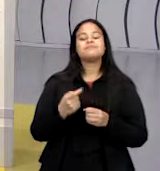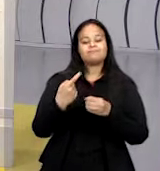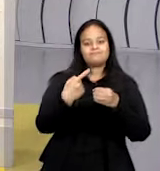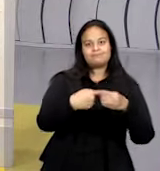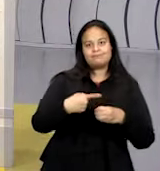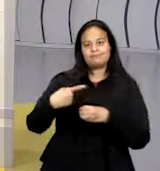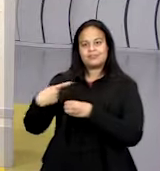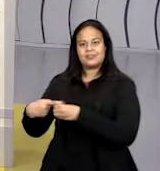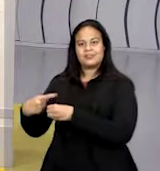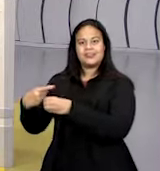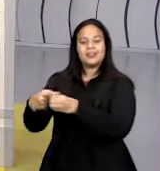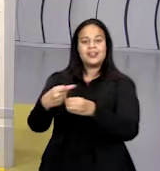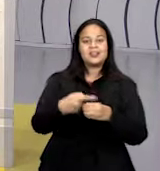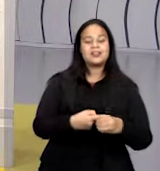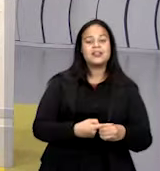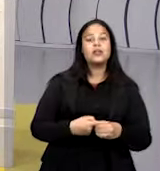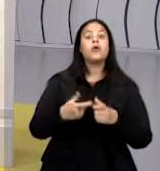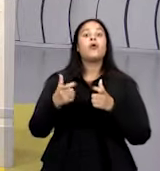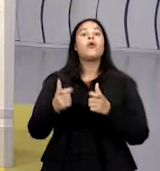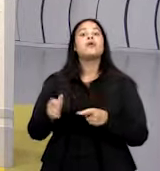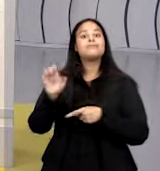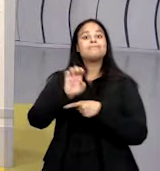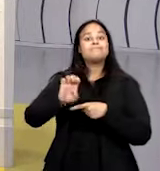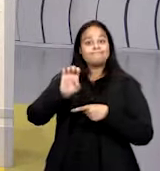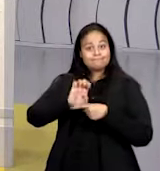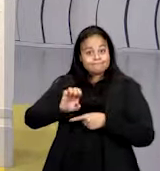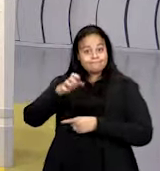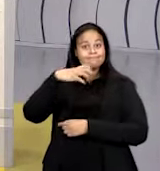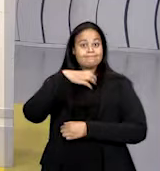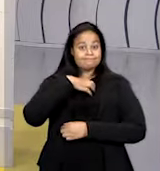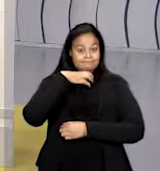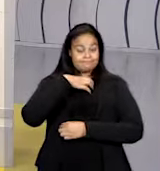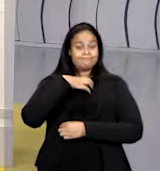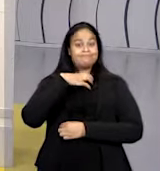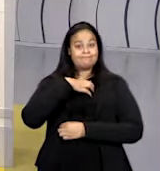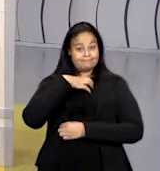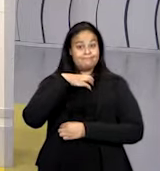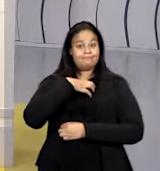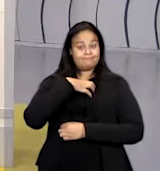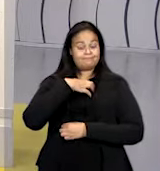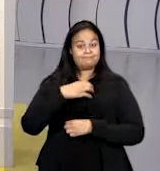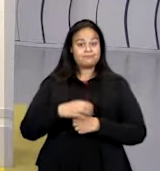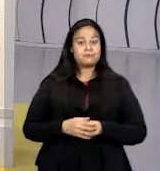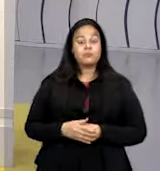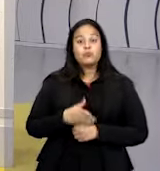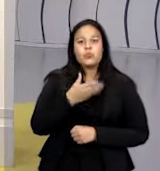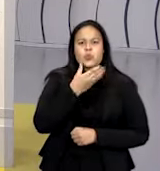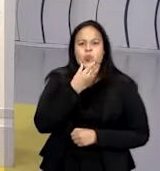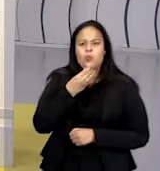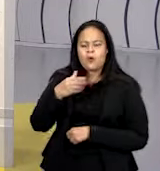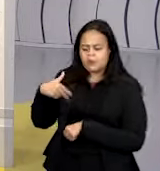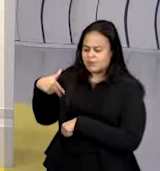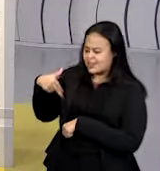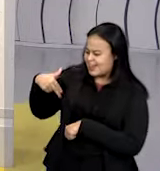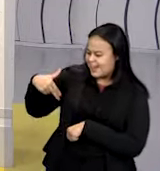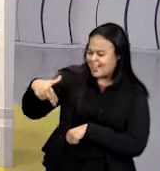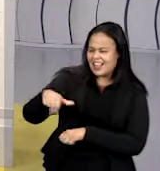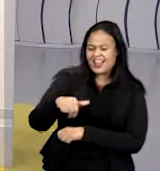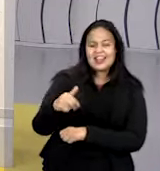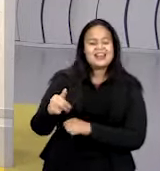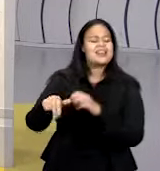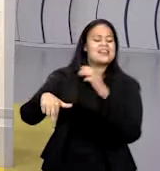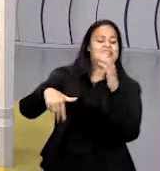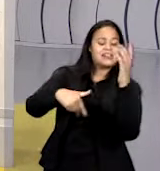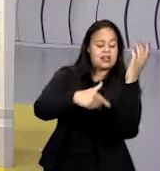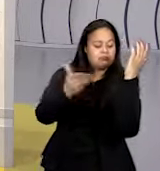lá na Bahia, né, Sobradinho na Bahia, e o homem chega, desfaz a natureza, tira gente,